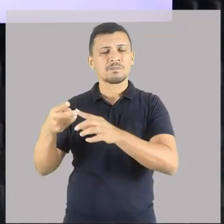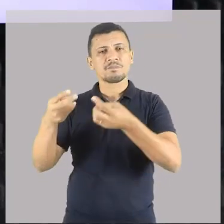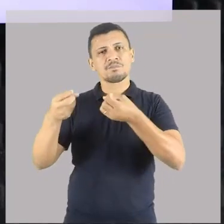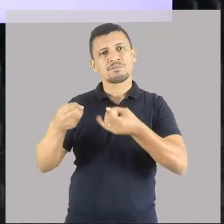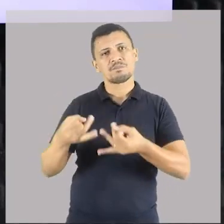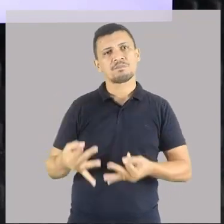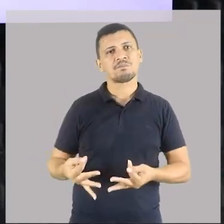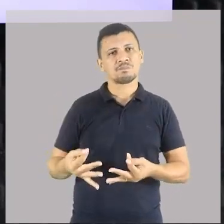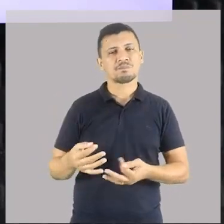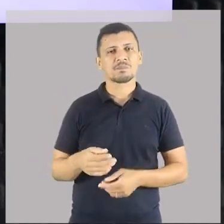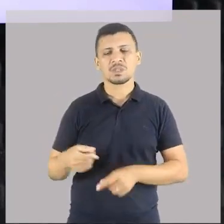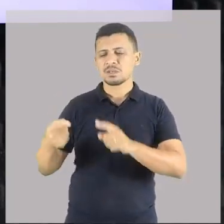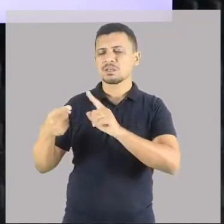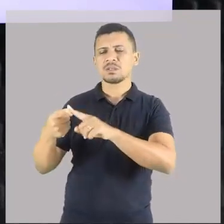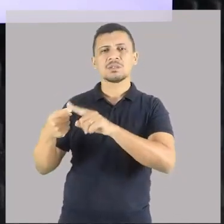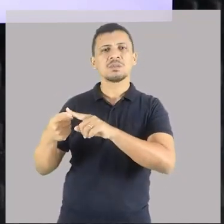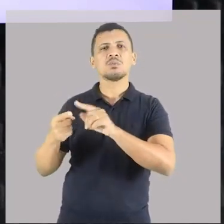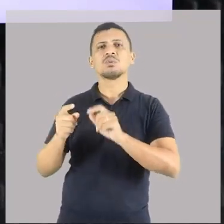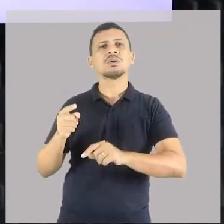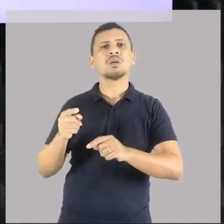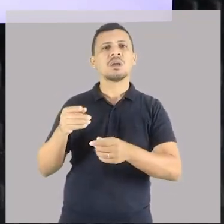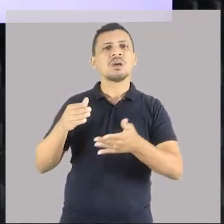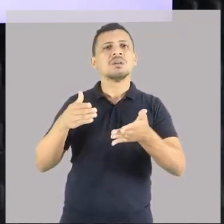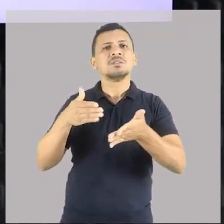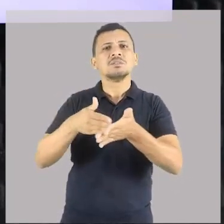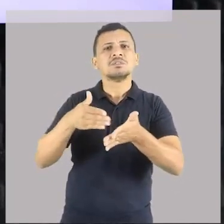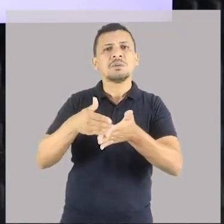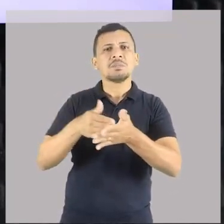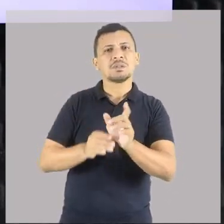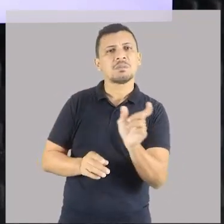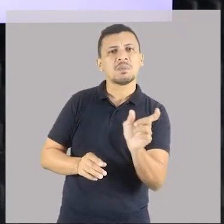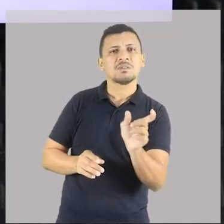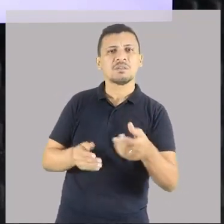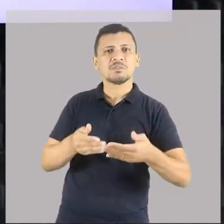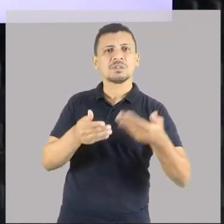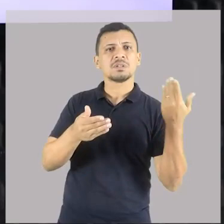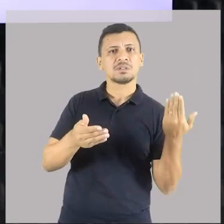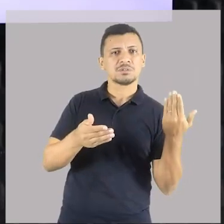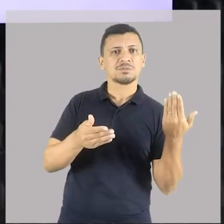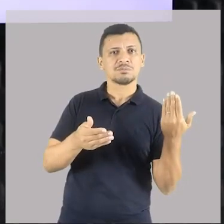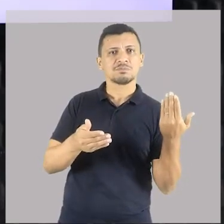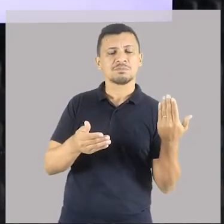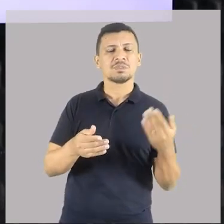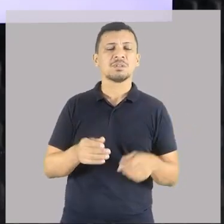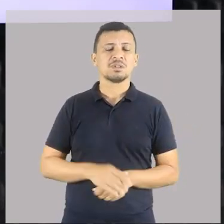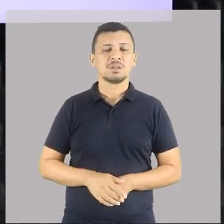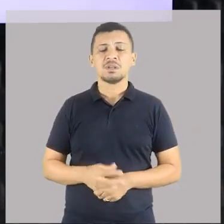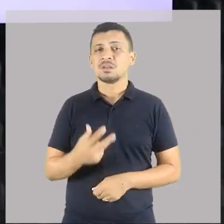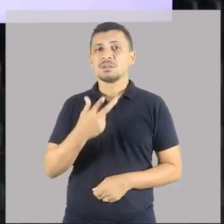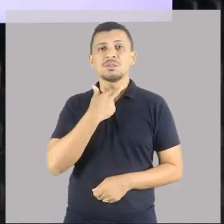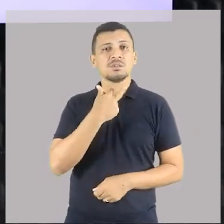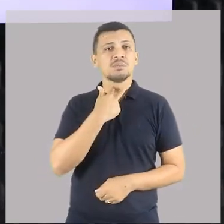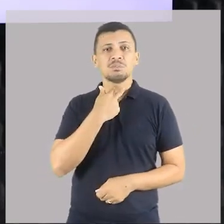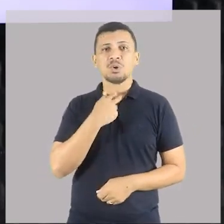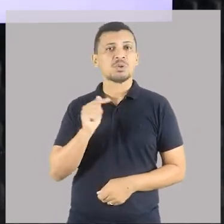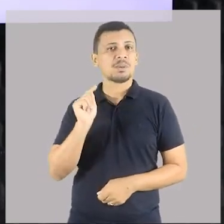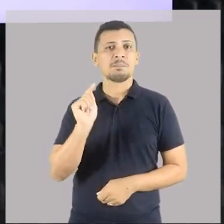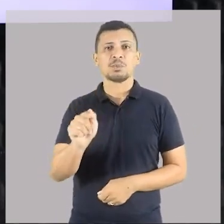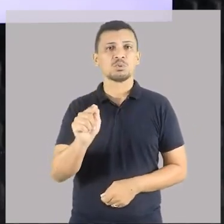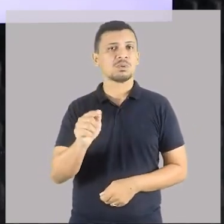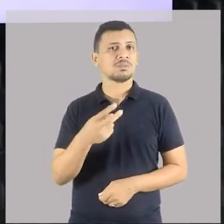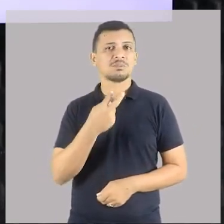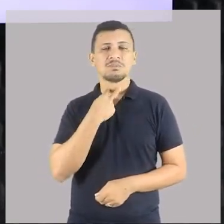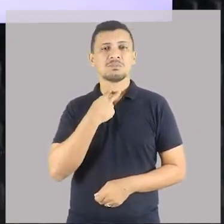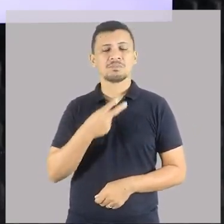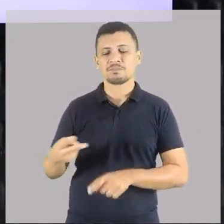explicativa. A restritiva, ela limita o termo antecedente, por isso o nome restritiva. E ela não pode ser pontuada.